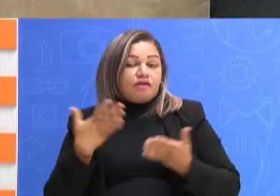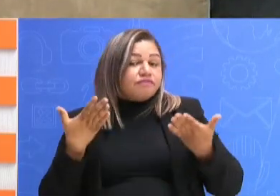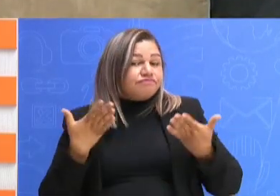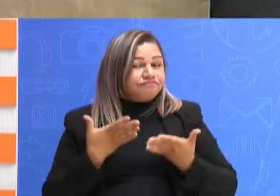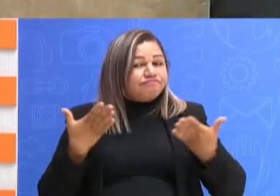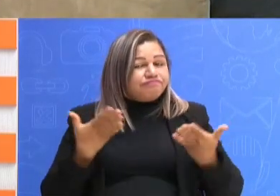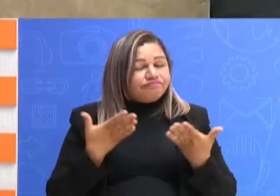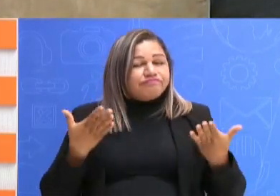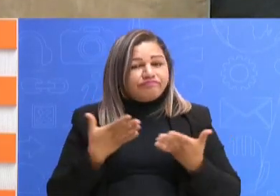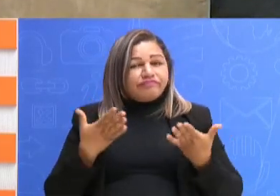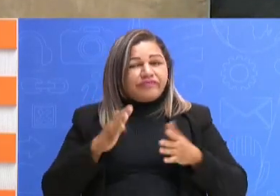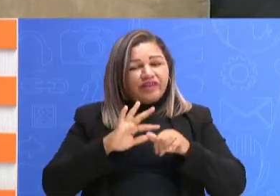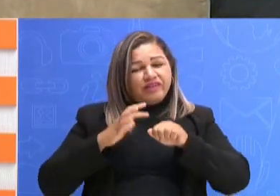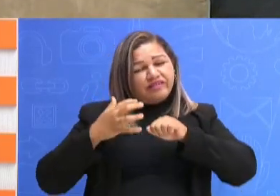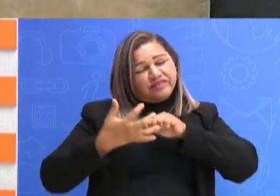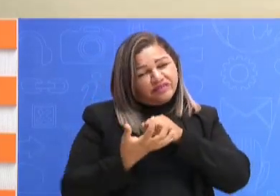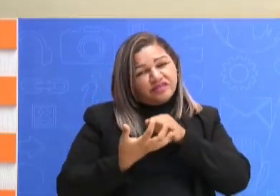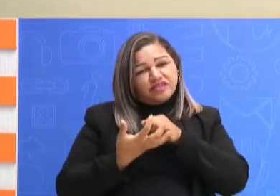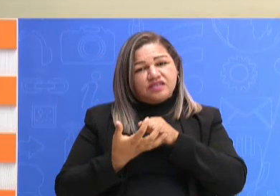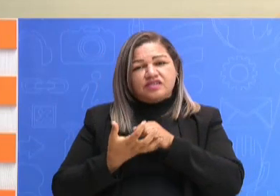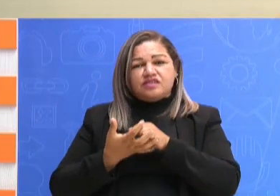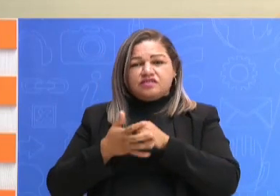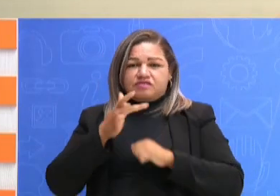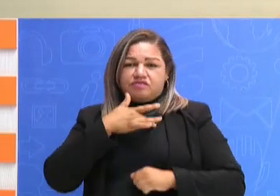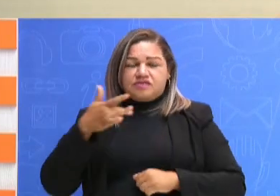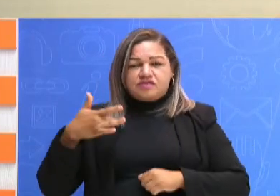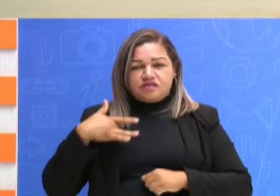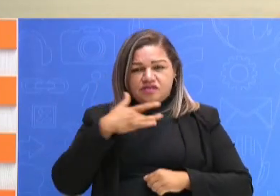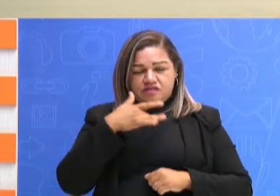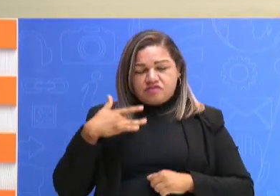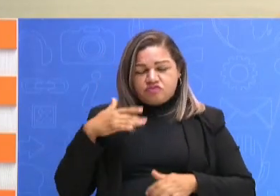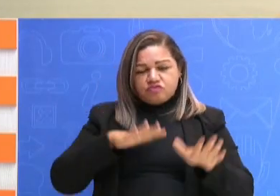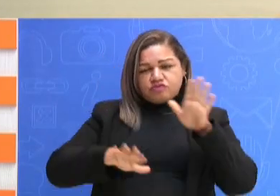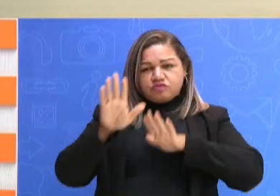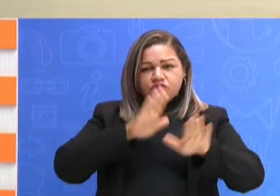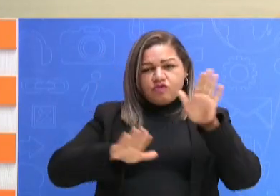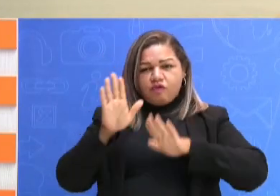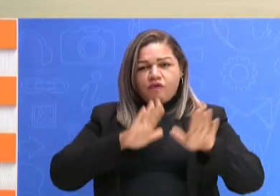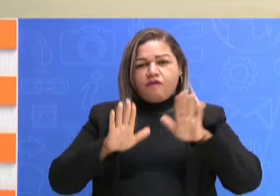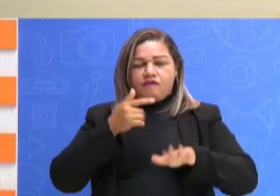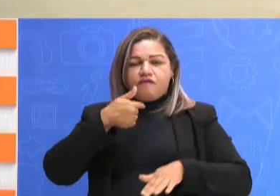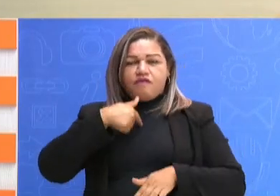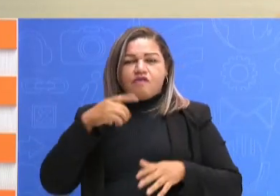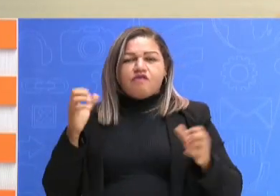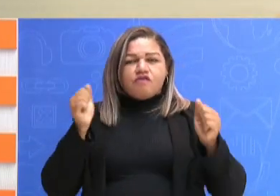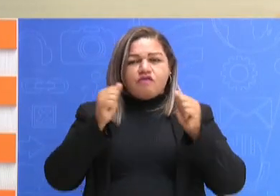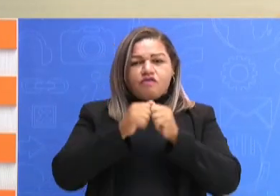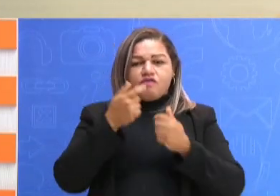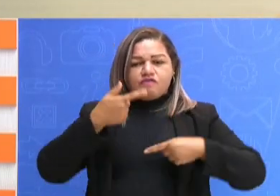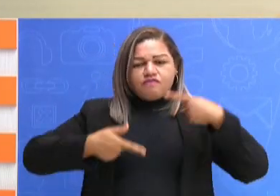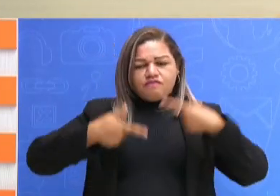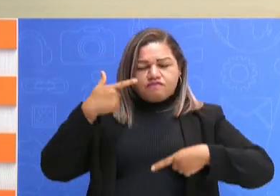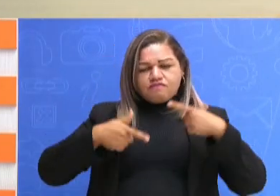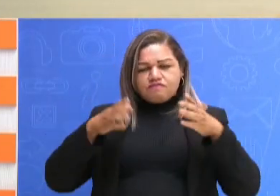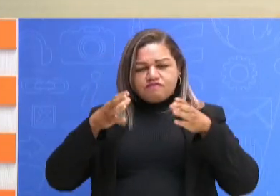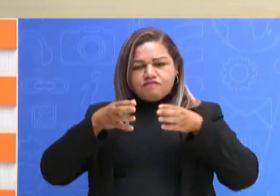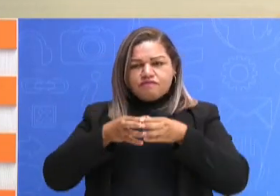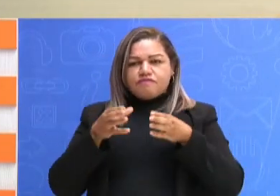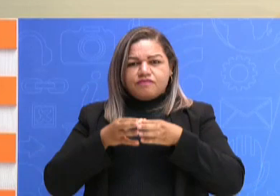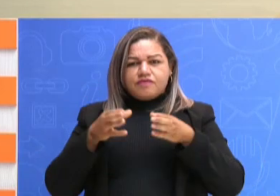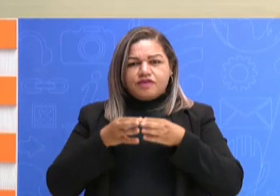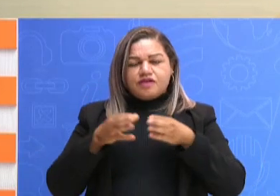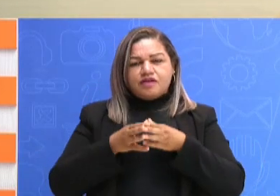momento é de pandemia, como eu disse, é de tratar a saúde do povo de Caxias. Eu faço parte de um grupo político hoje,